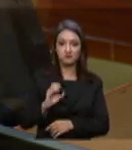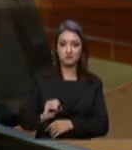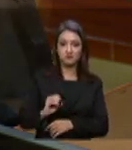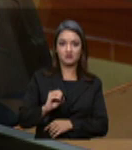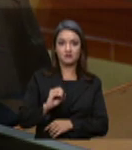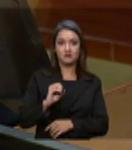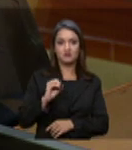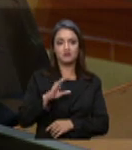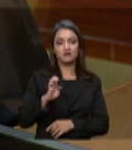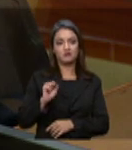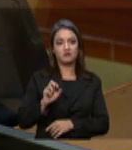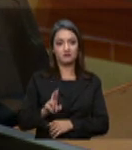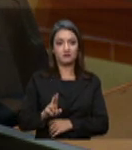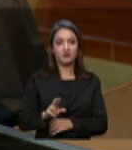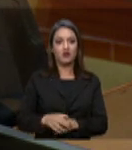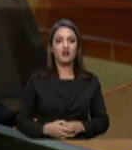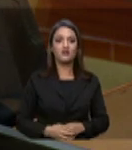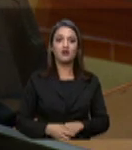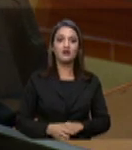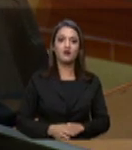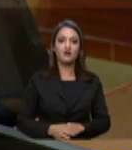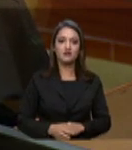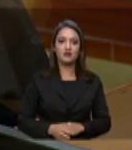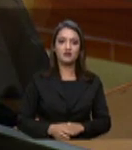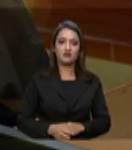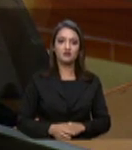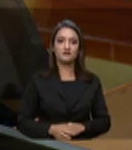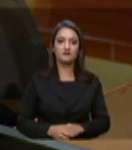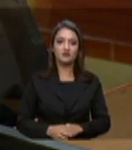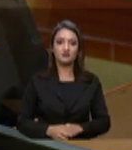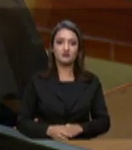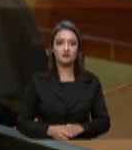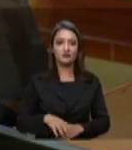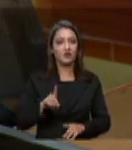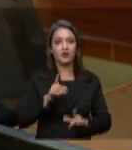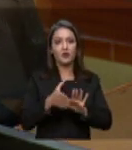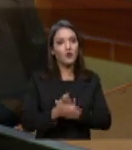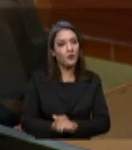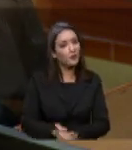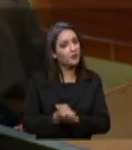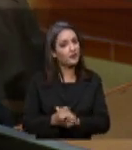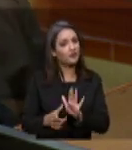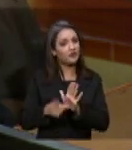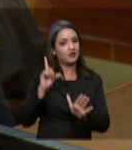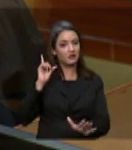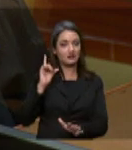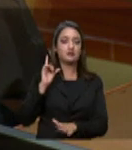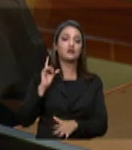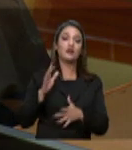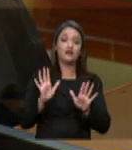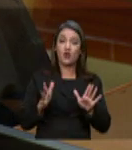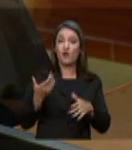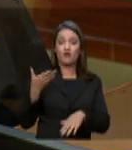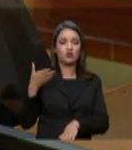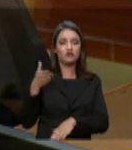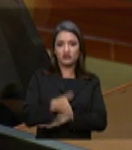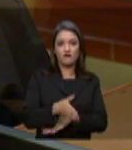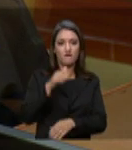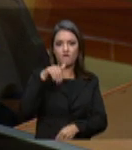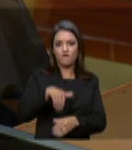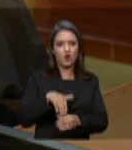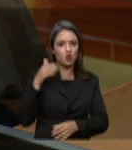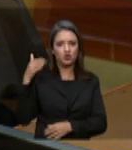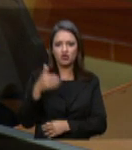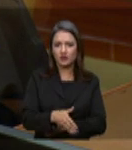Farias que esqueci de cumprimentar os na primeira oportunidade que tive te falado vou direto ao voto